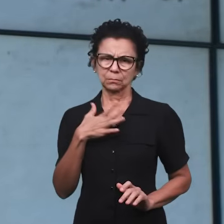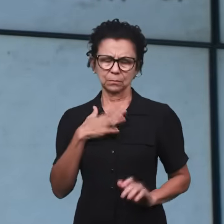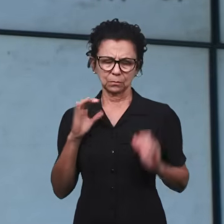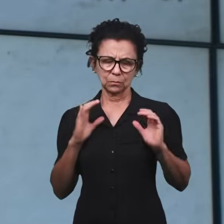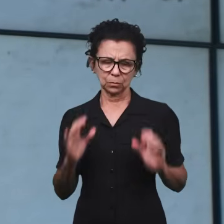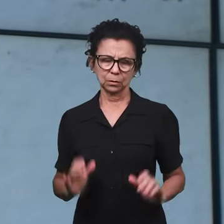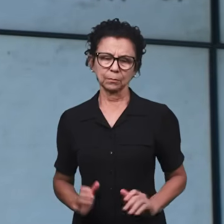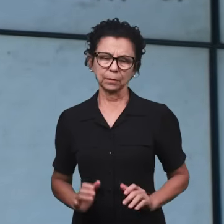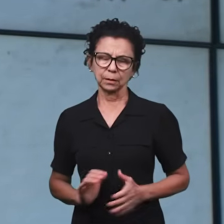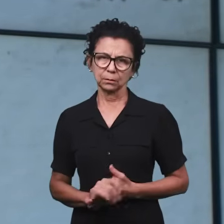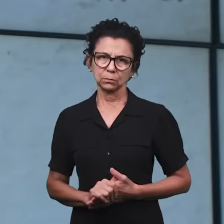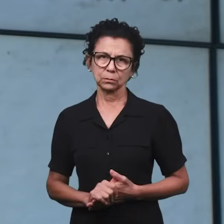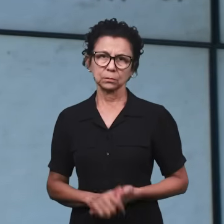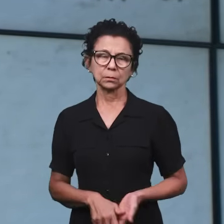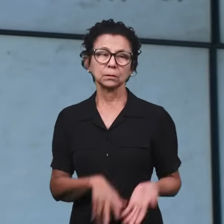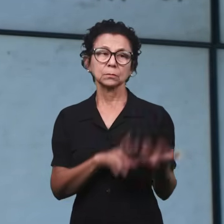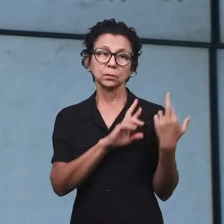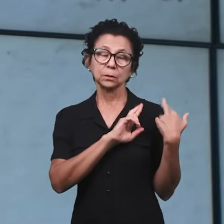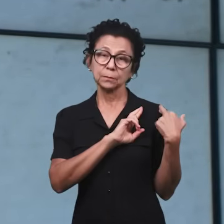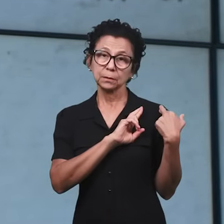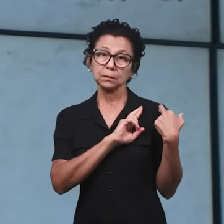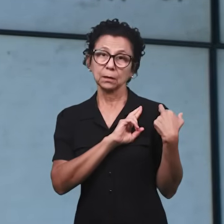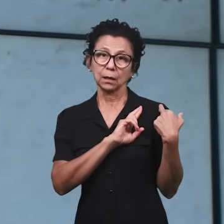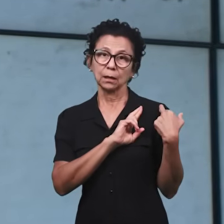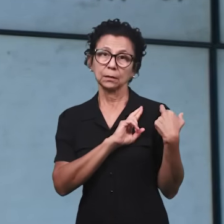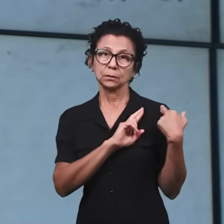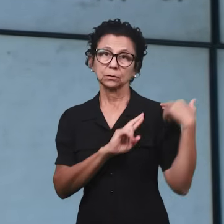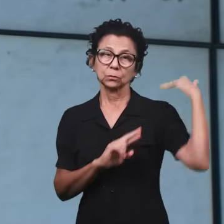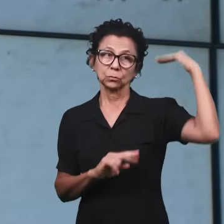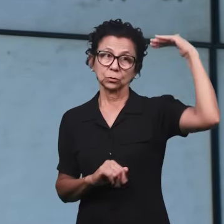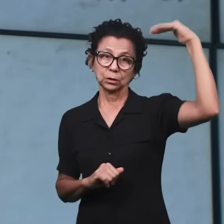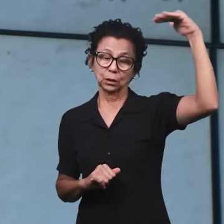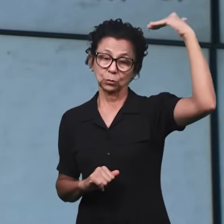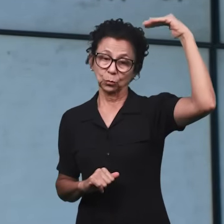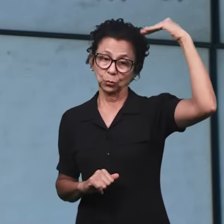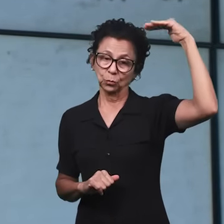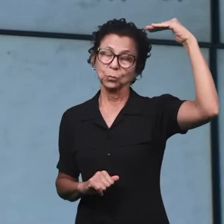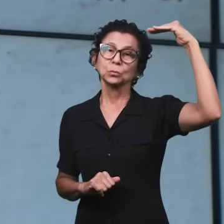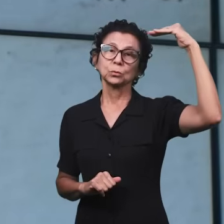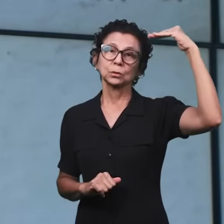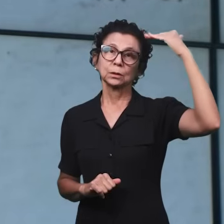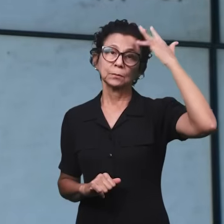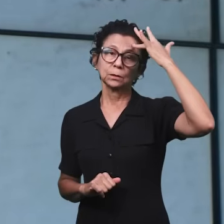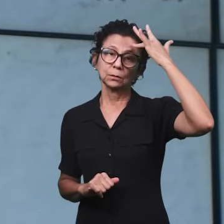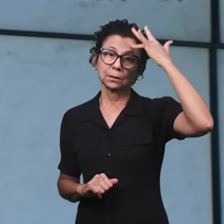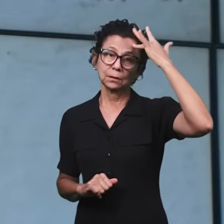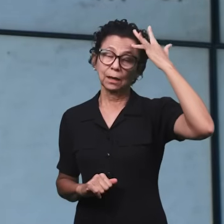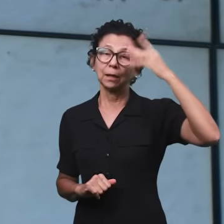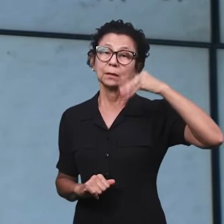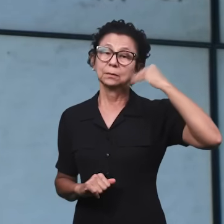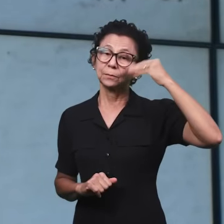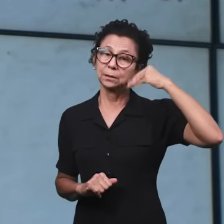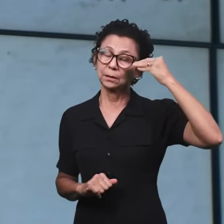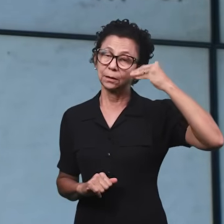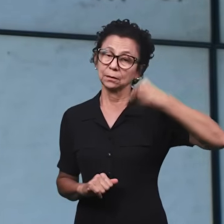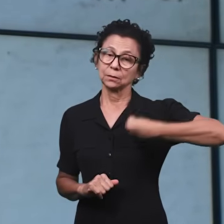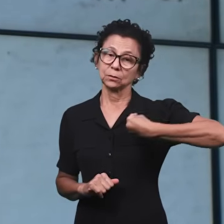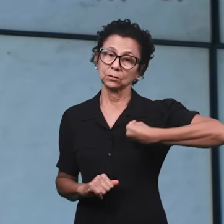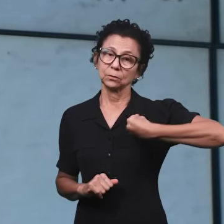a nossa responsabilidade, dos adultos, né? Nós somos os maduros, nós que temos a experiência de